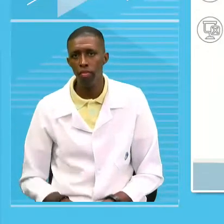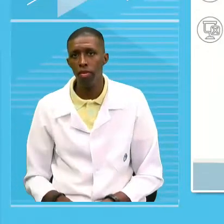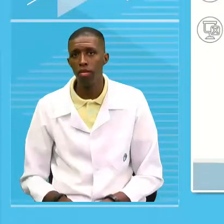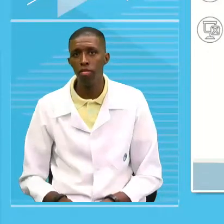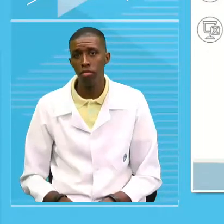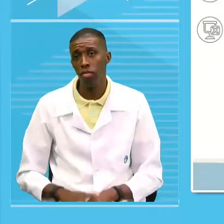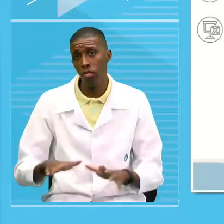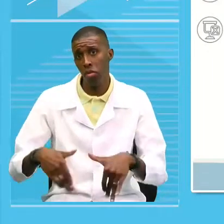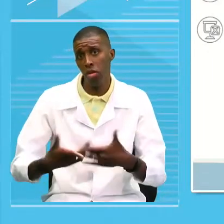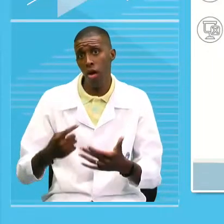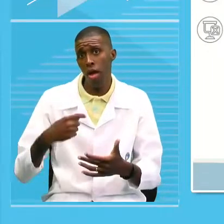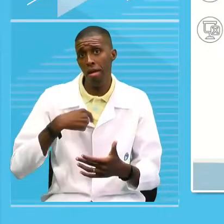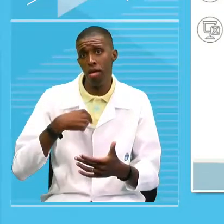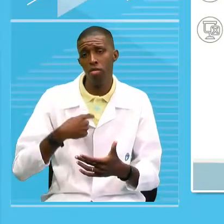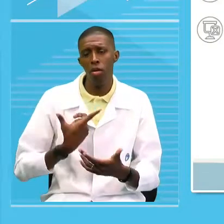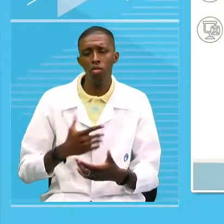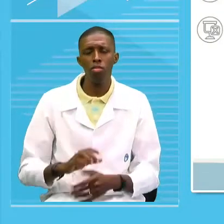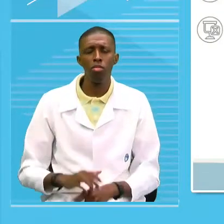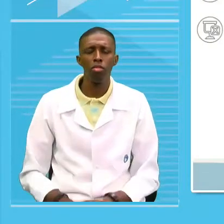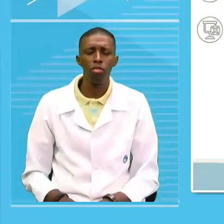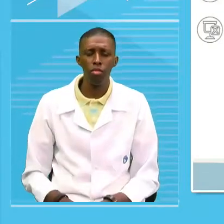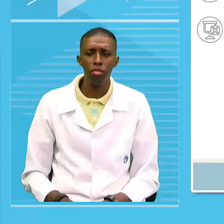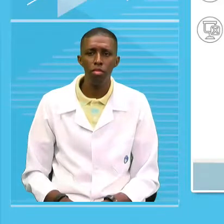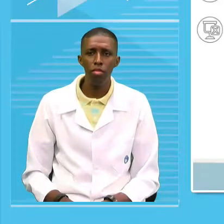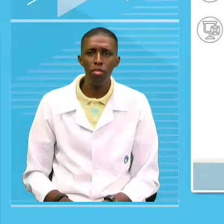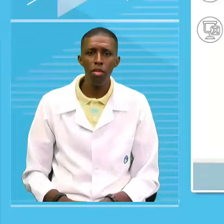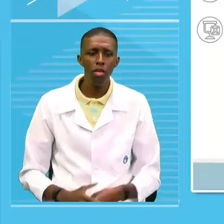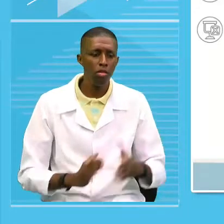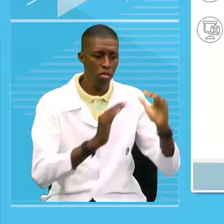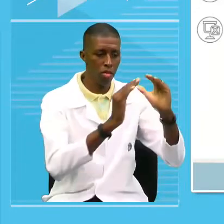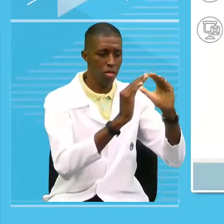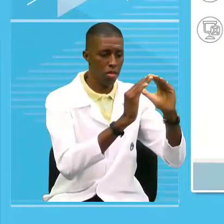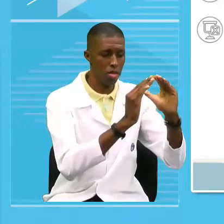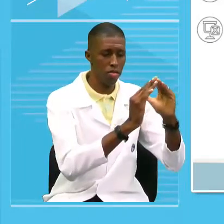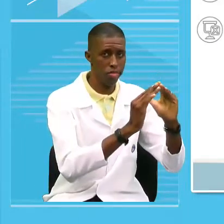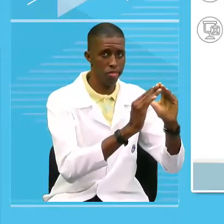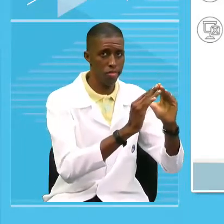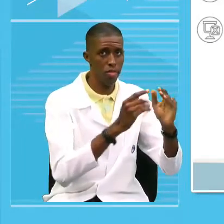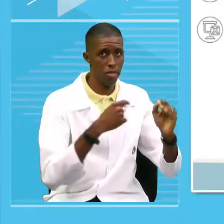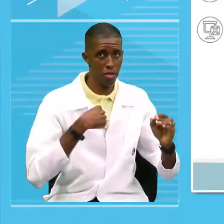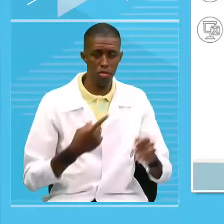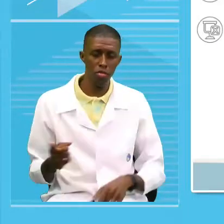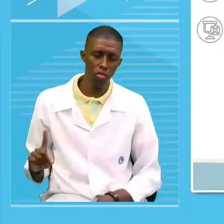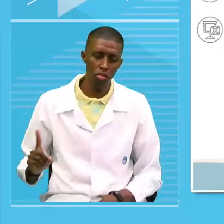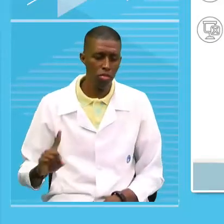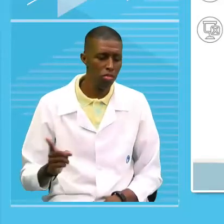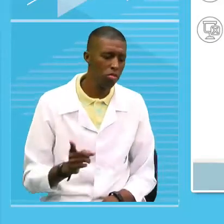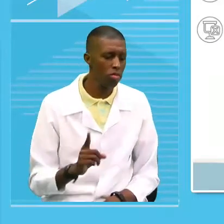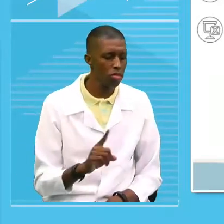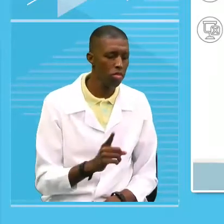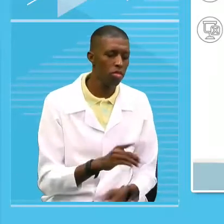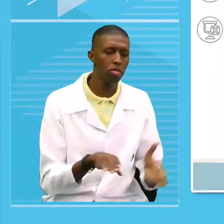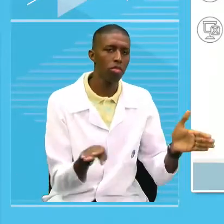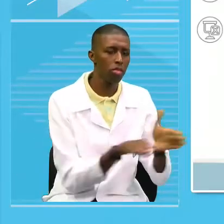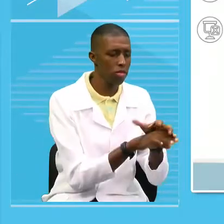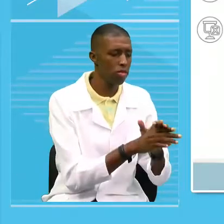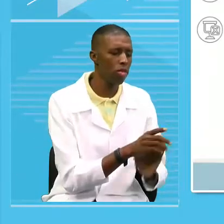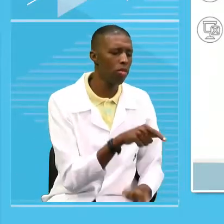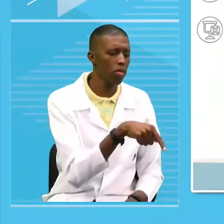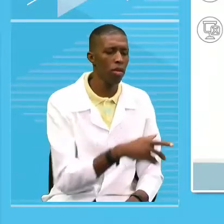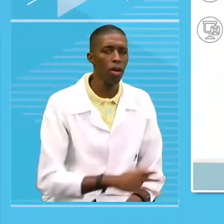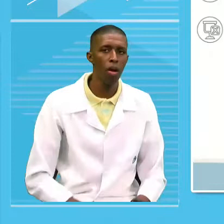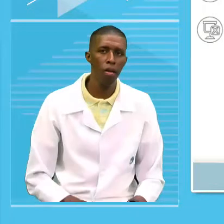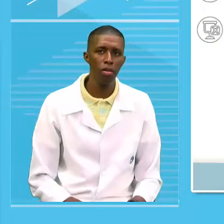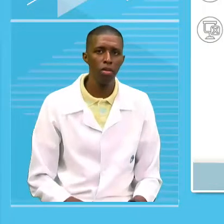olha eu fiquei impressionada olha as dicas todos os dias quando você acordar espremer um limão e